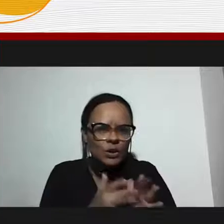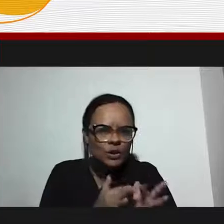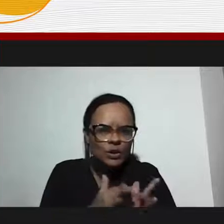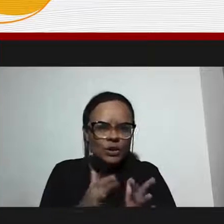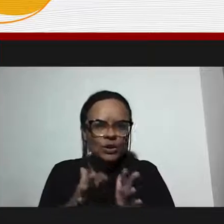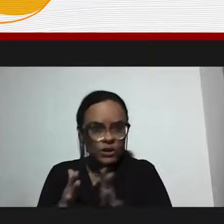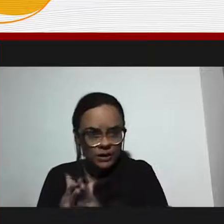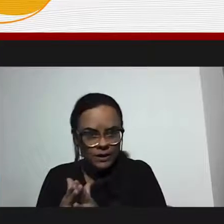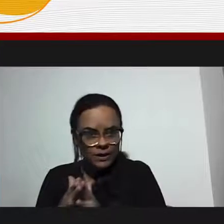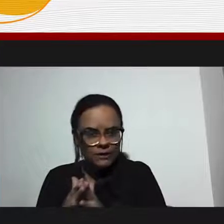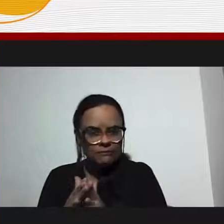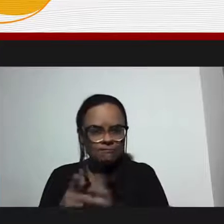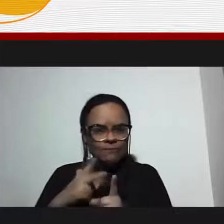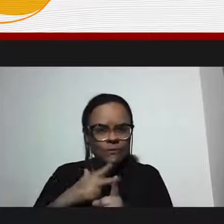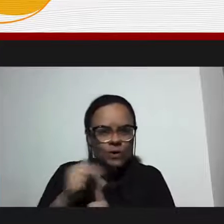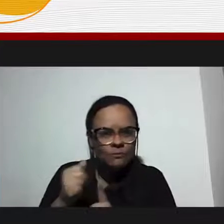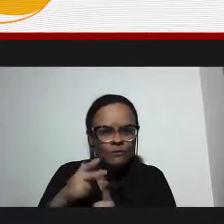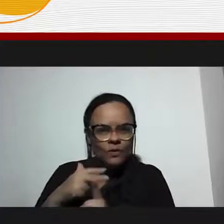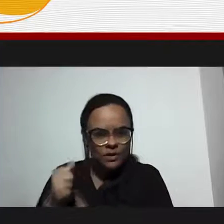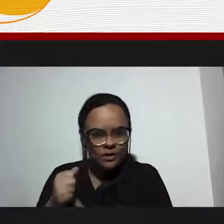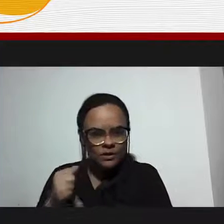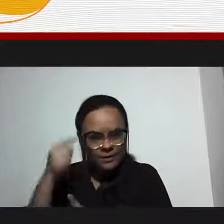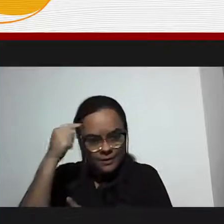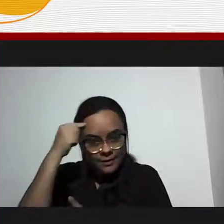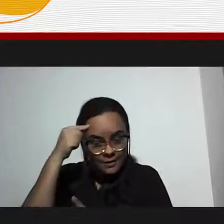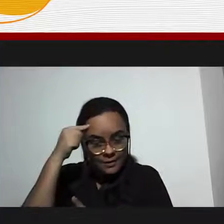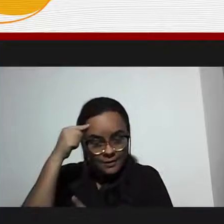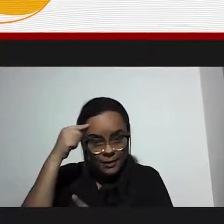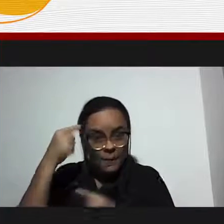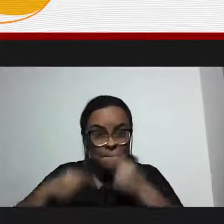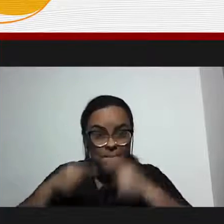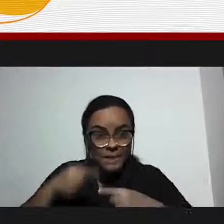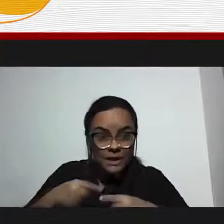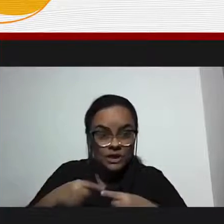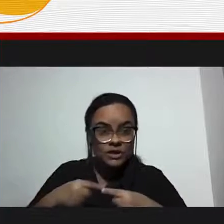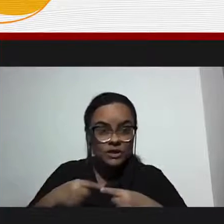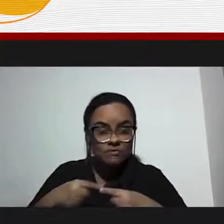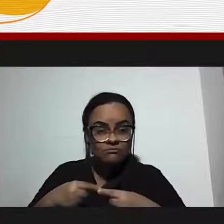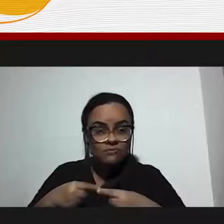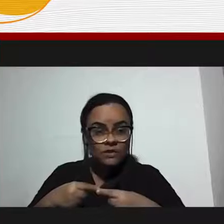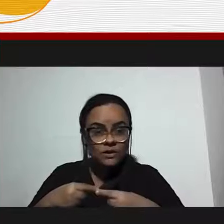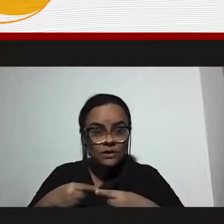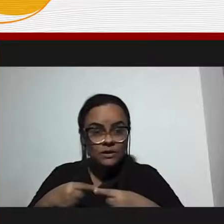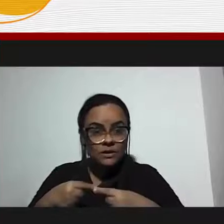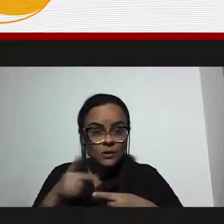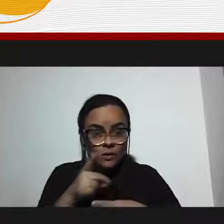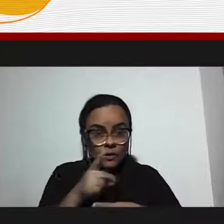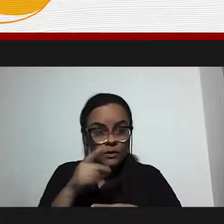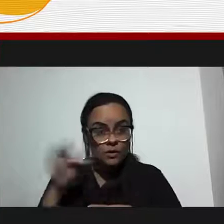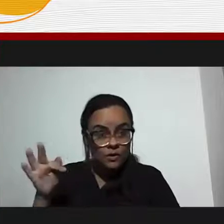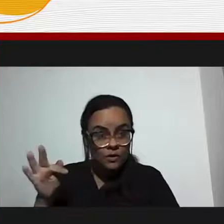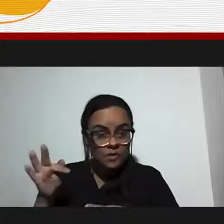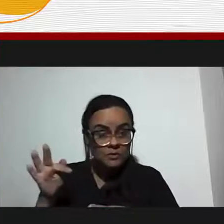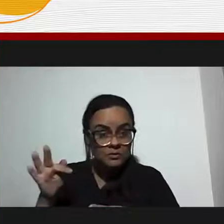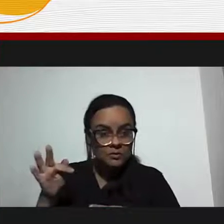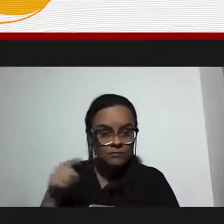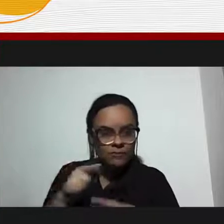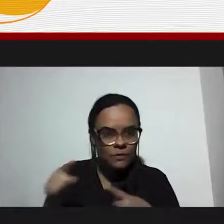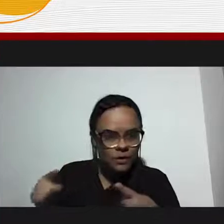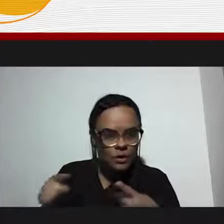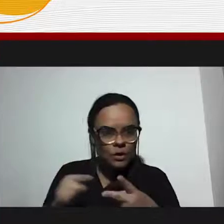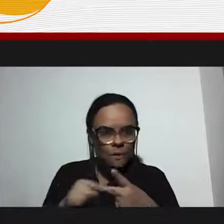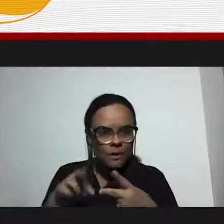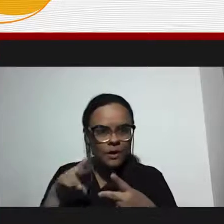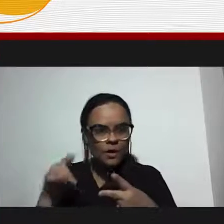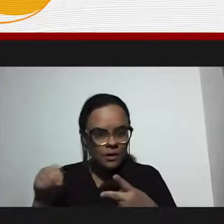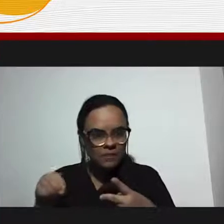conquistas, de vitórias, ninguém pensa numa área política. Vamos aí o nosso deputado federal Clodoaldo, nosso deputado federal